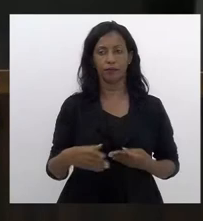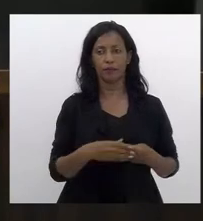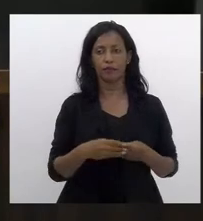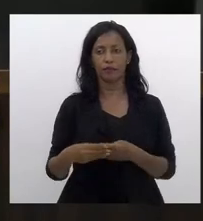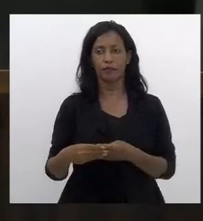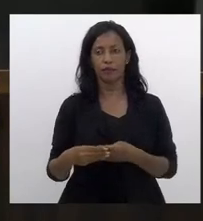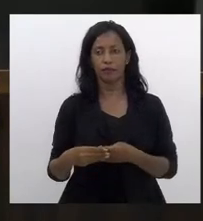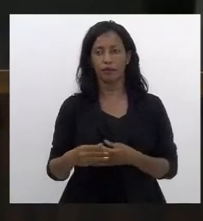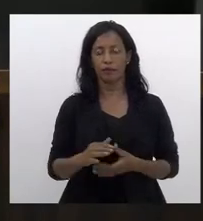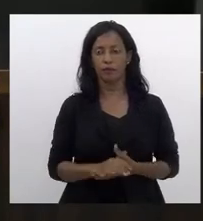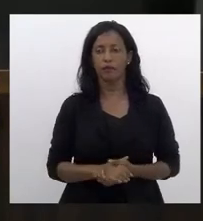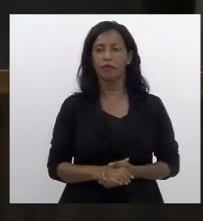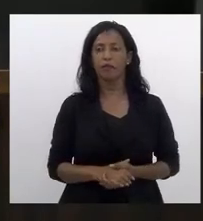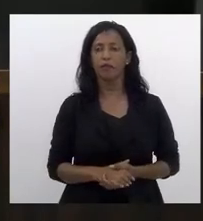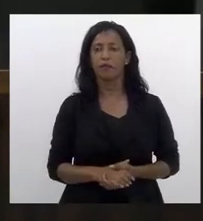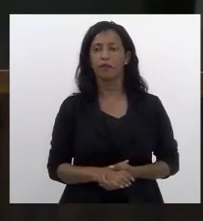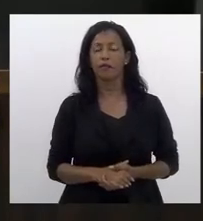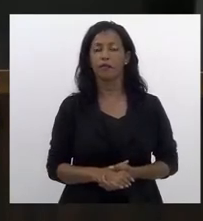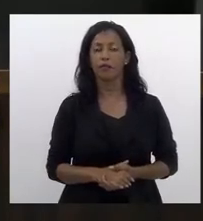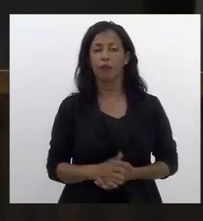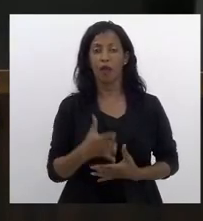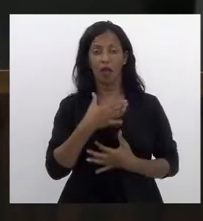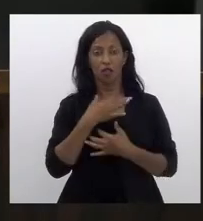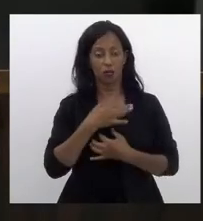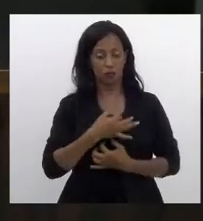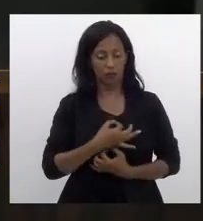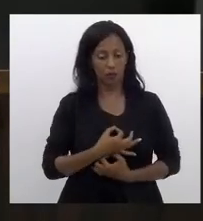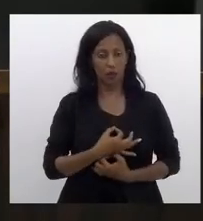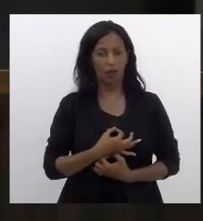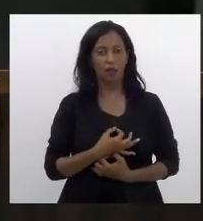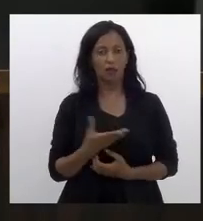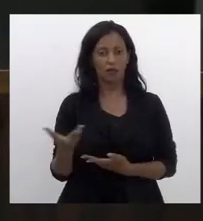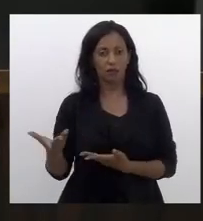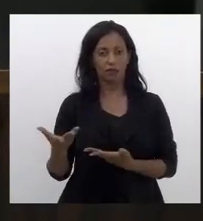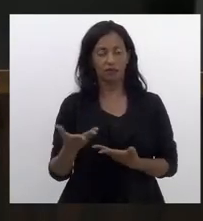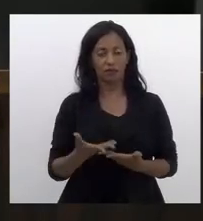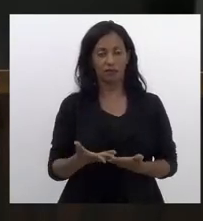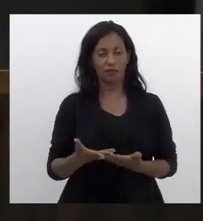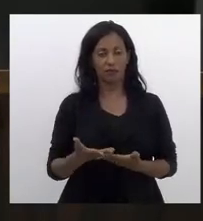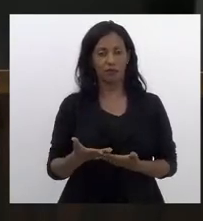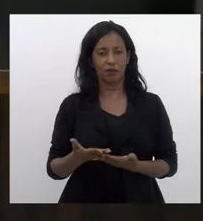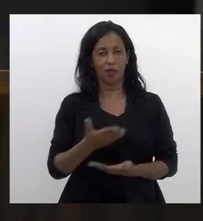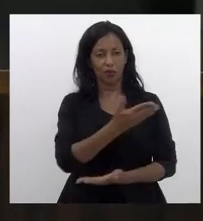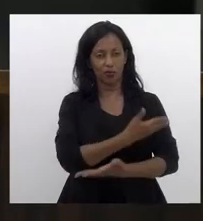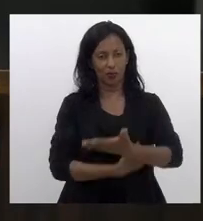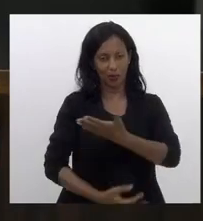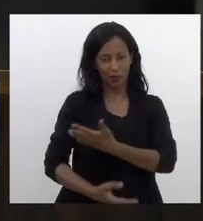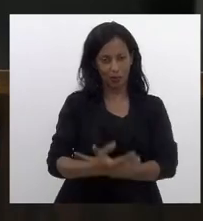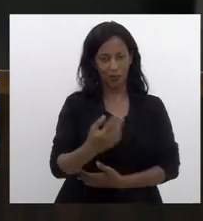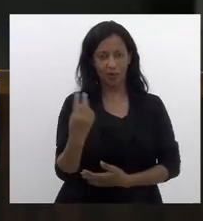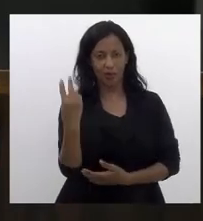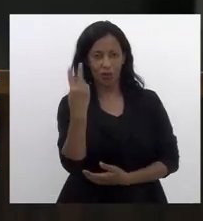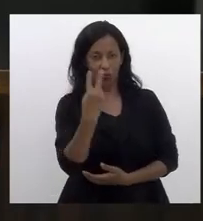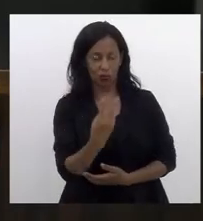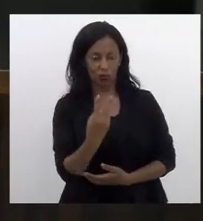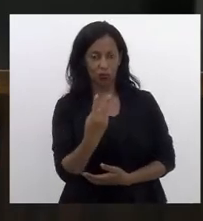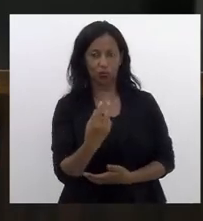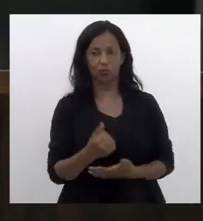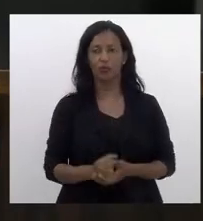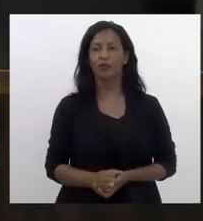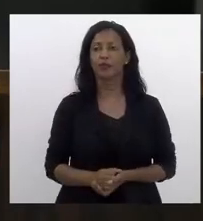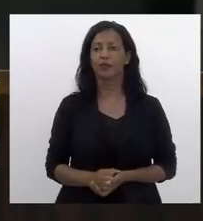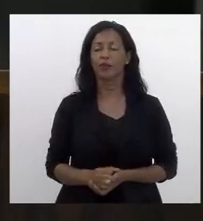como conduzimos as medalhas para os atletas paralímpicos. Então, os dois primeiros projetos de